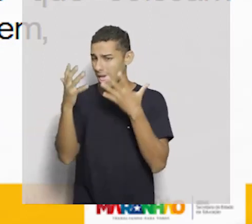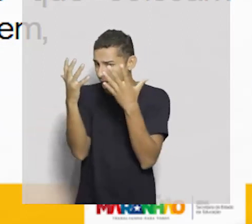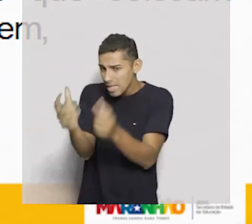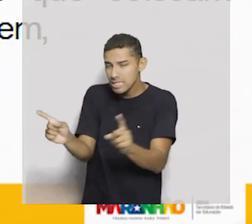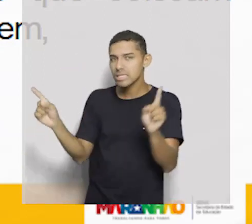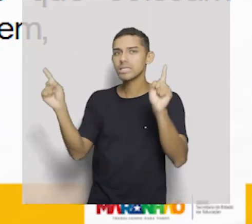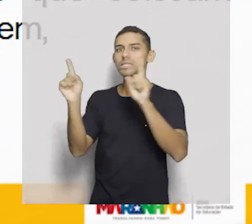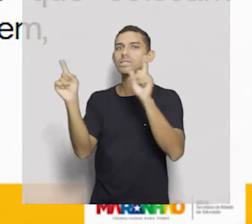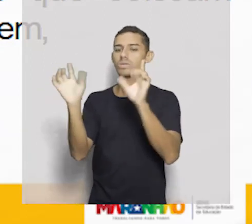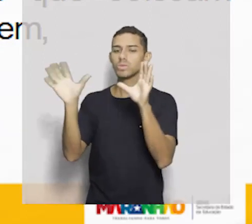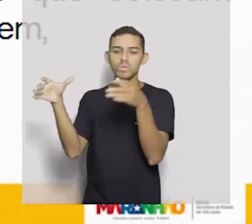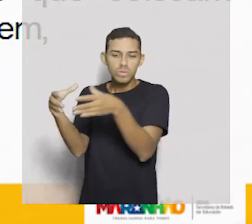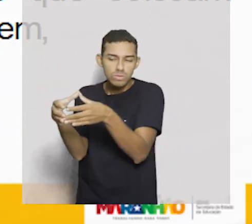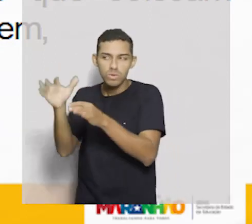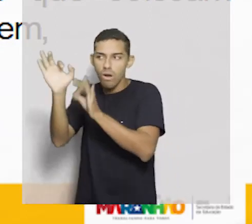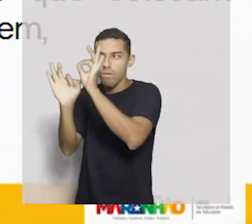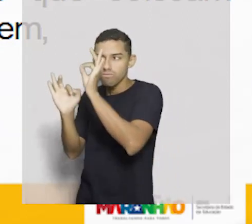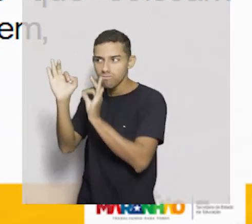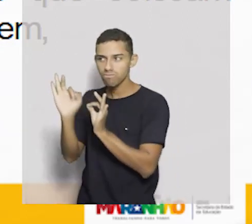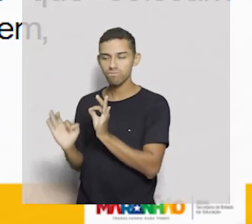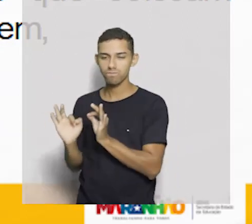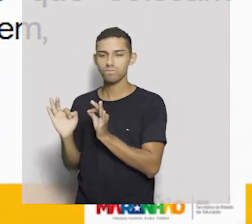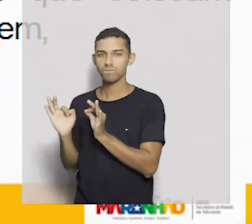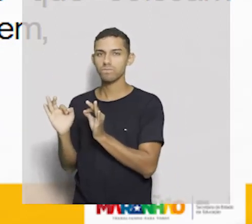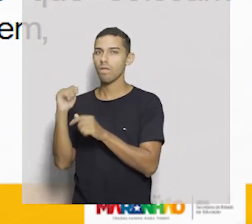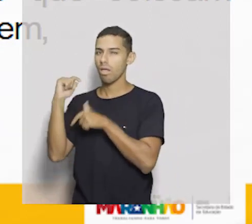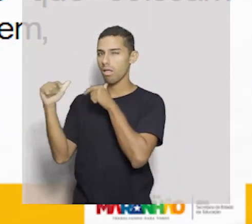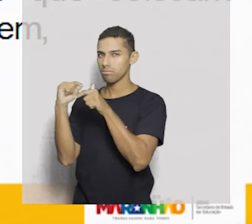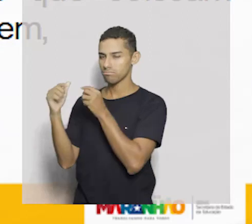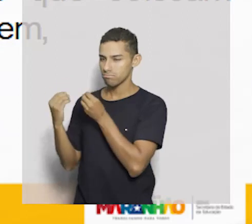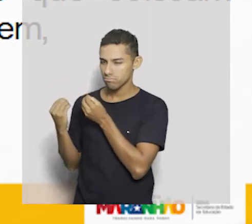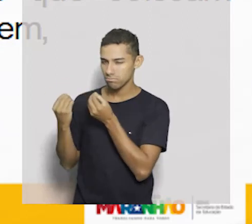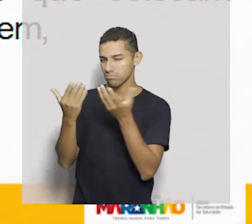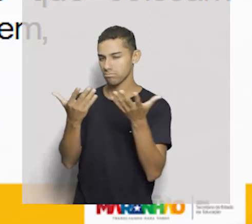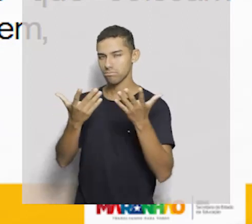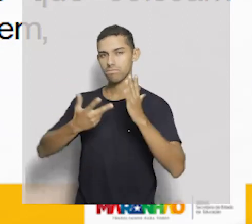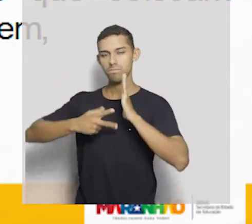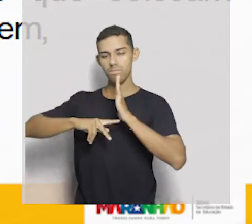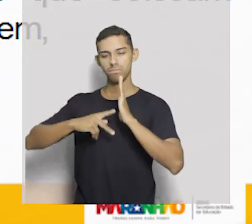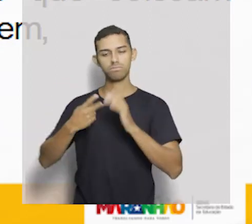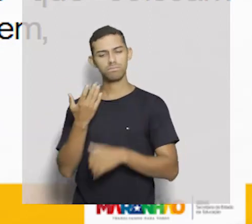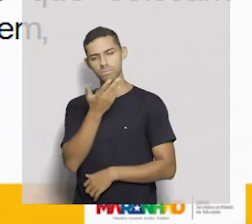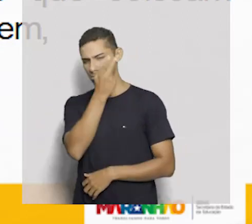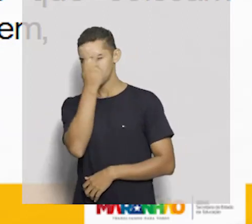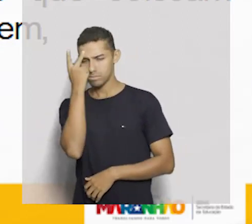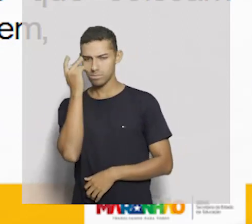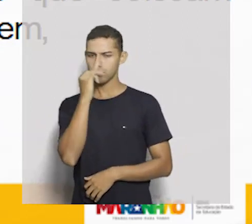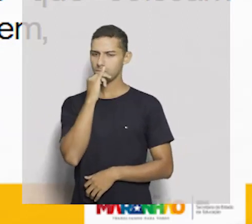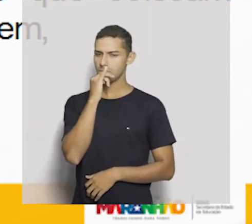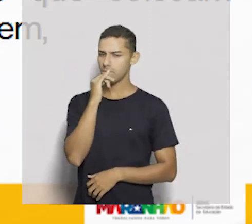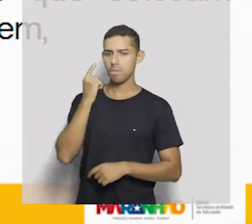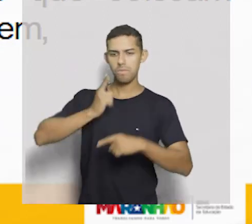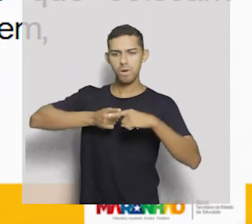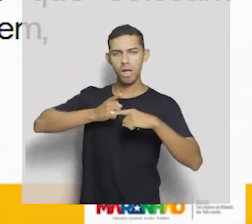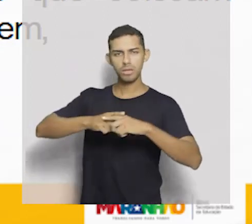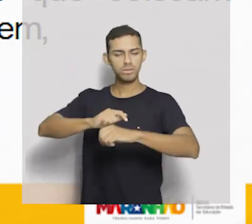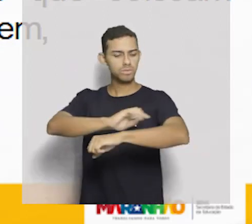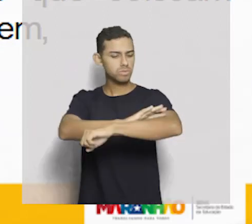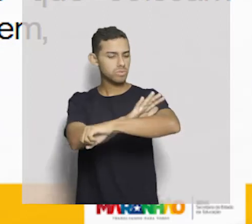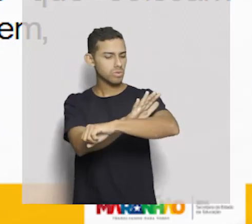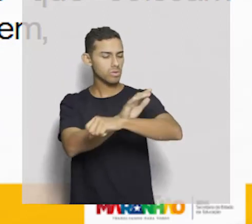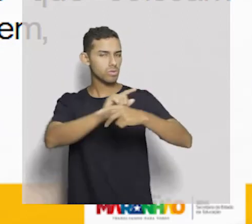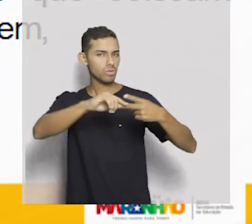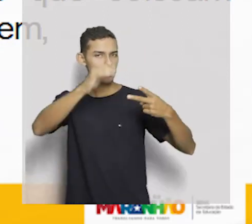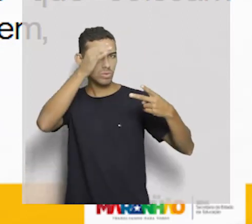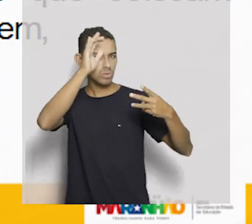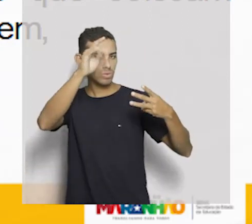organização emprestar serviços adequados para pessoas por causa de sua cor cultura